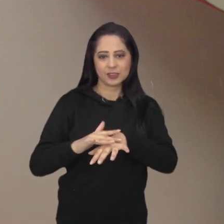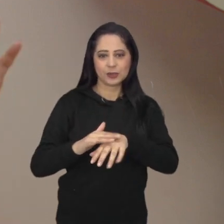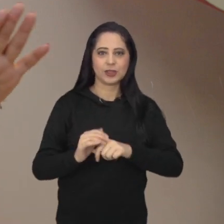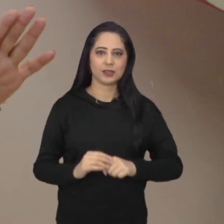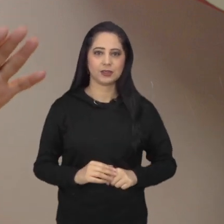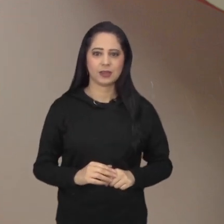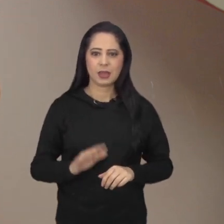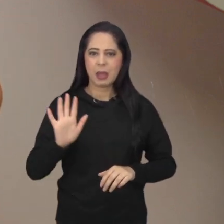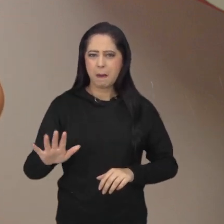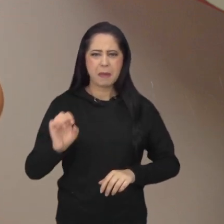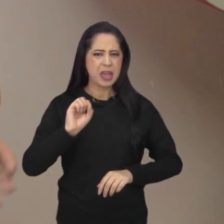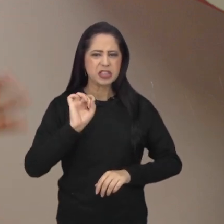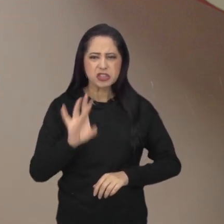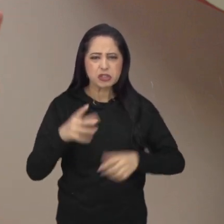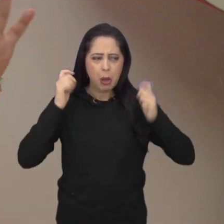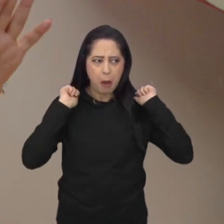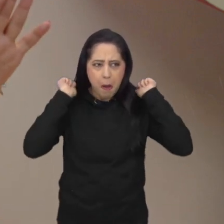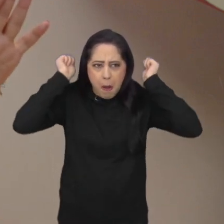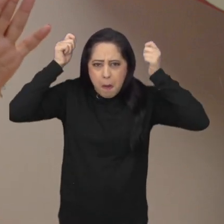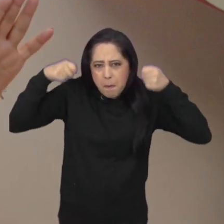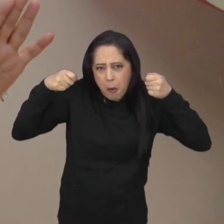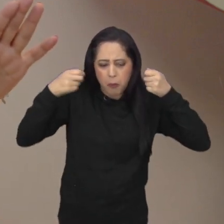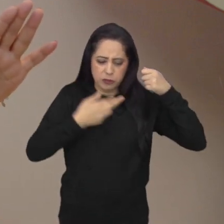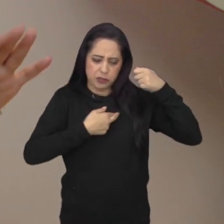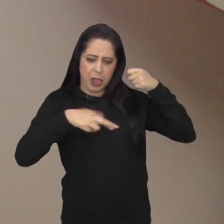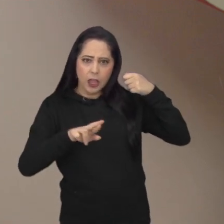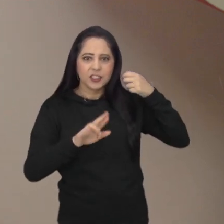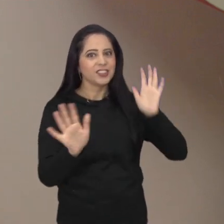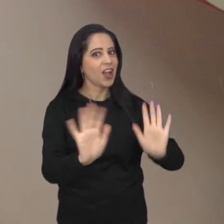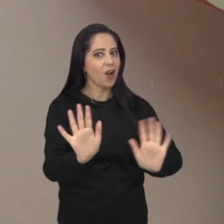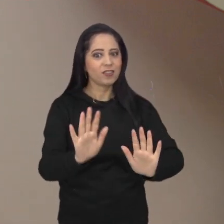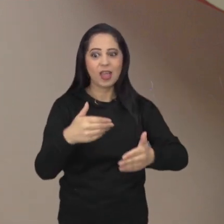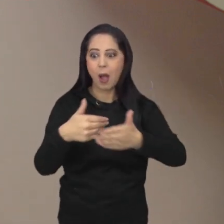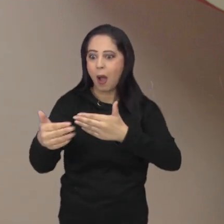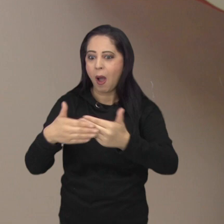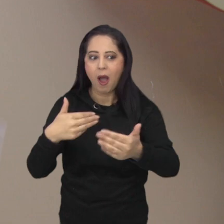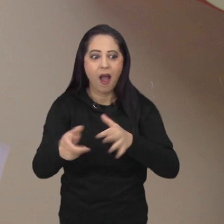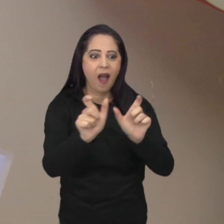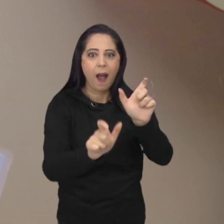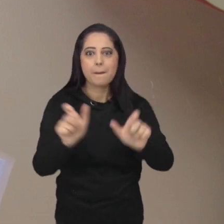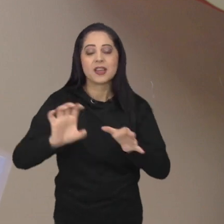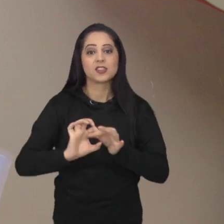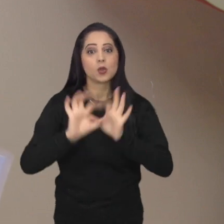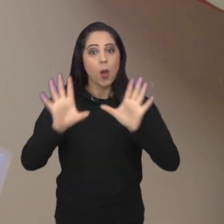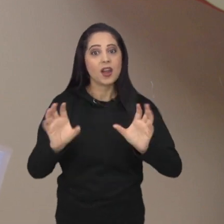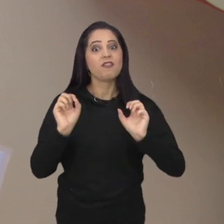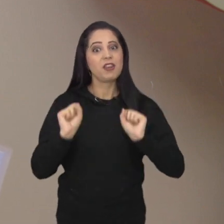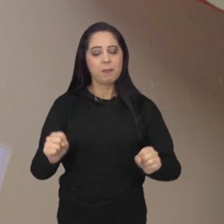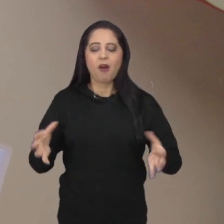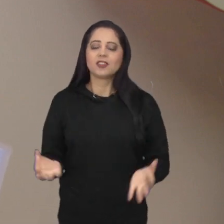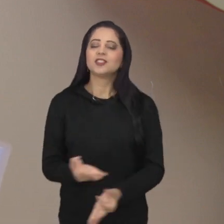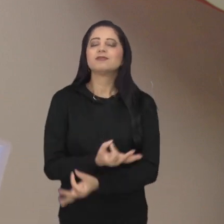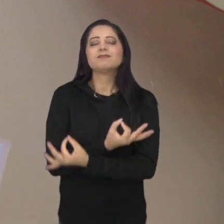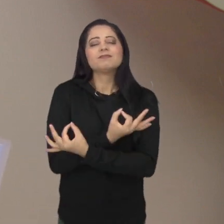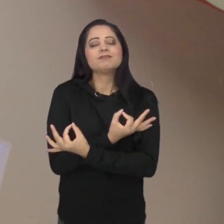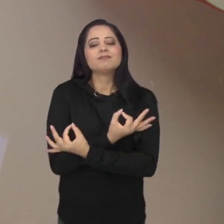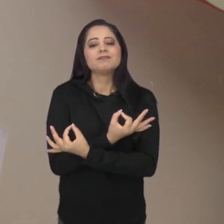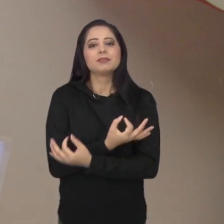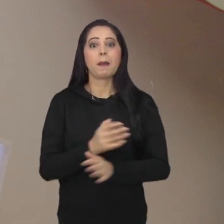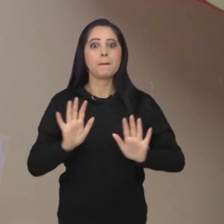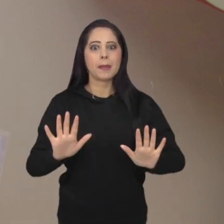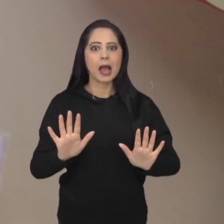E não é exclusividade de monges e pessoas religiosas, não. Qualquer pessoa pode ser um praticante da